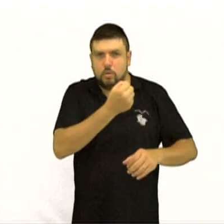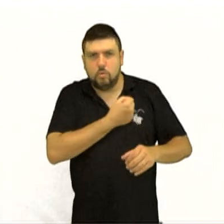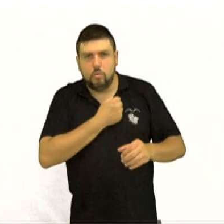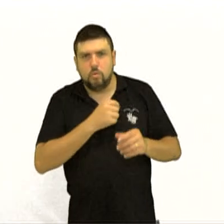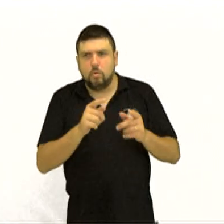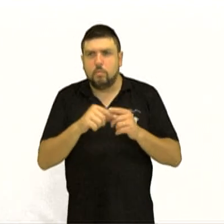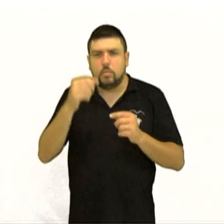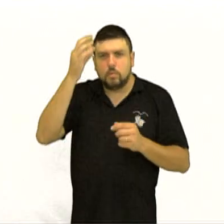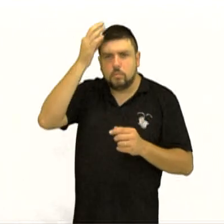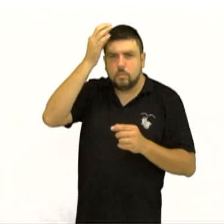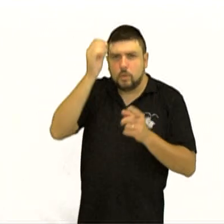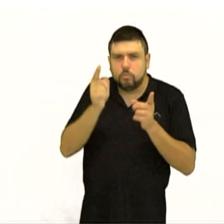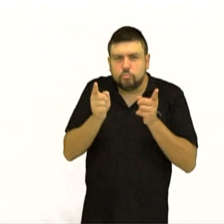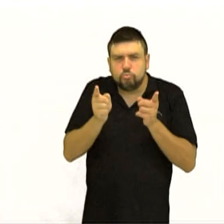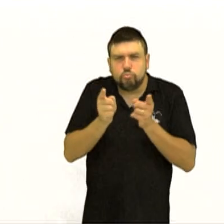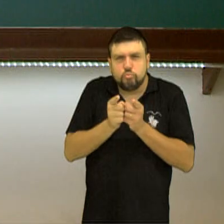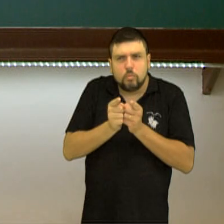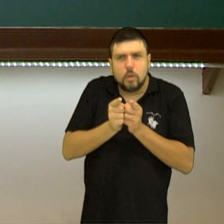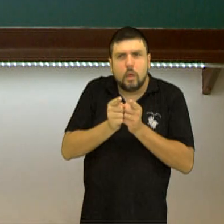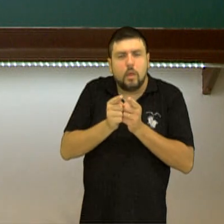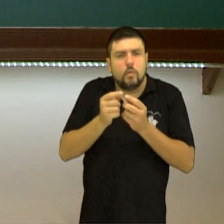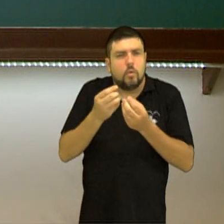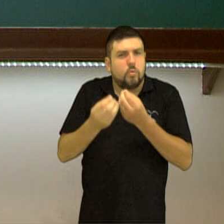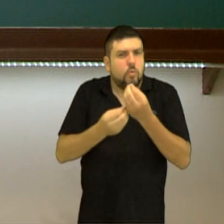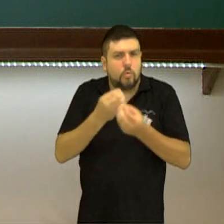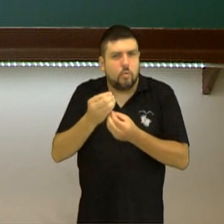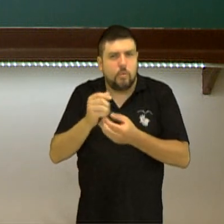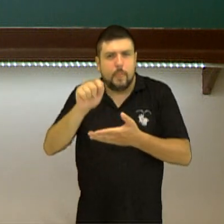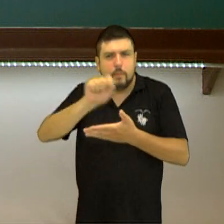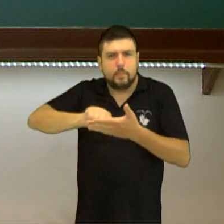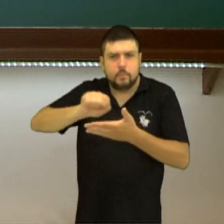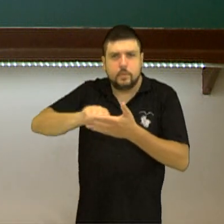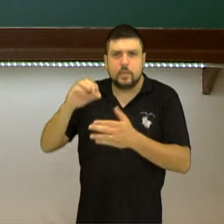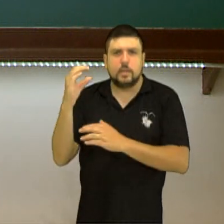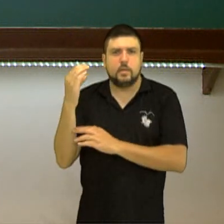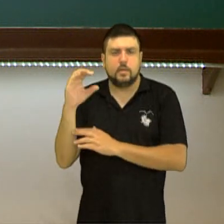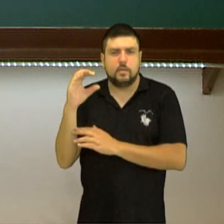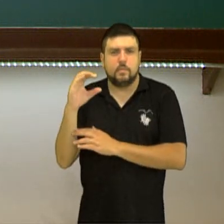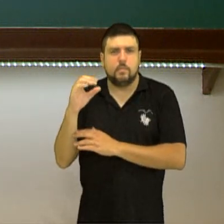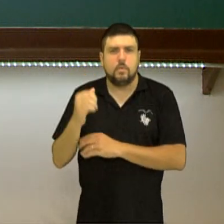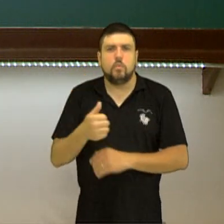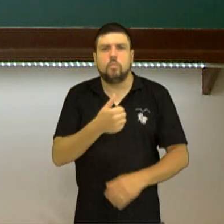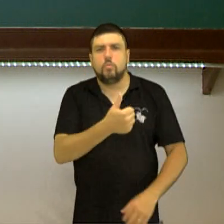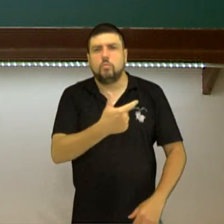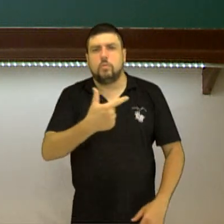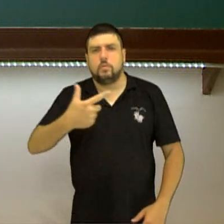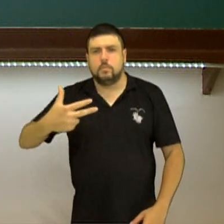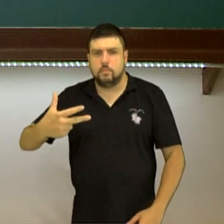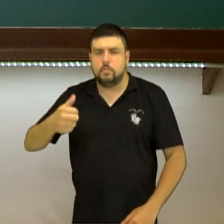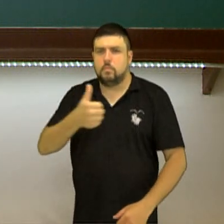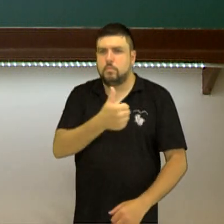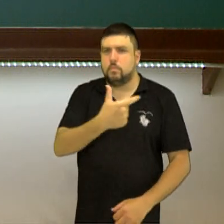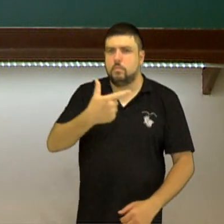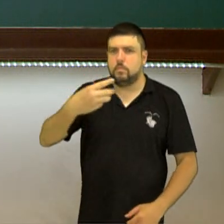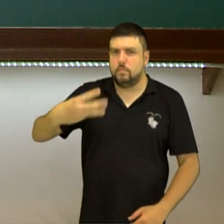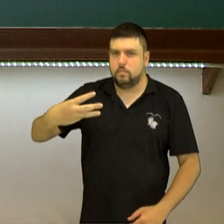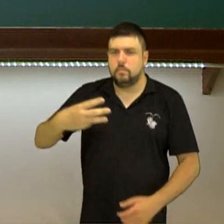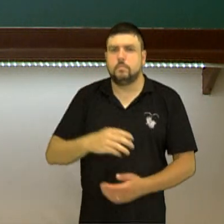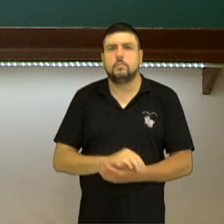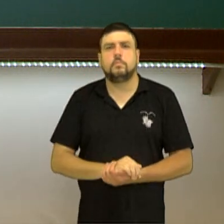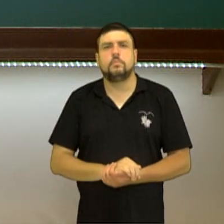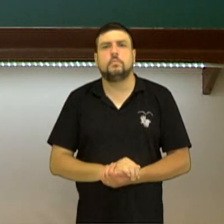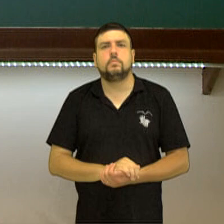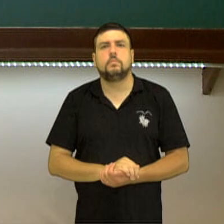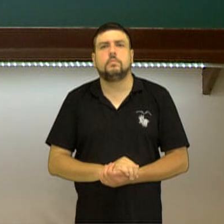precisão. Ok? Bom, pessoal, vamos praticar, fazer um exercício para terminar a nossa aula. Então, olha só.